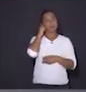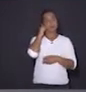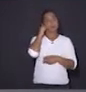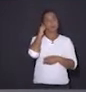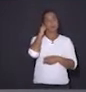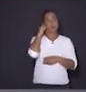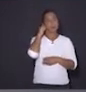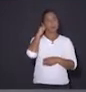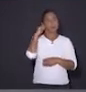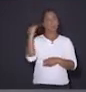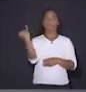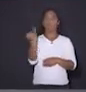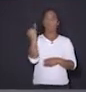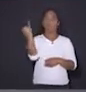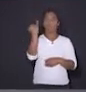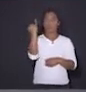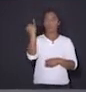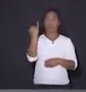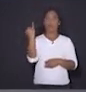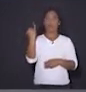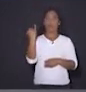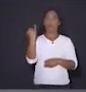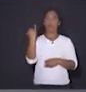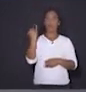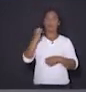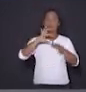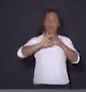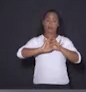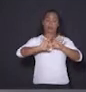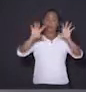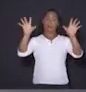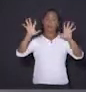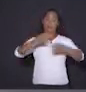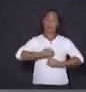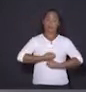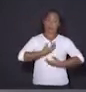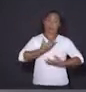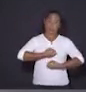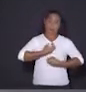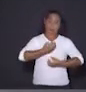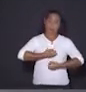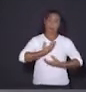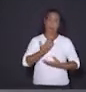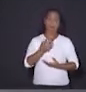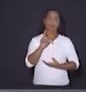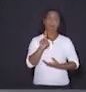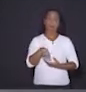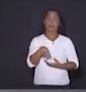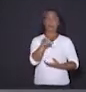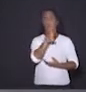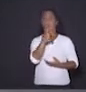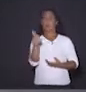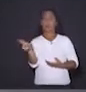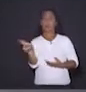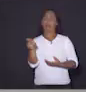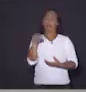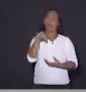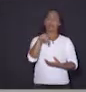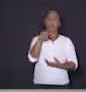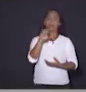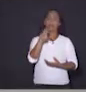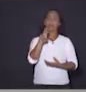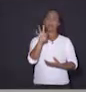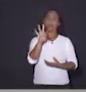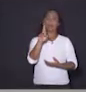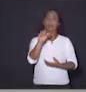muito importante diretamente relacionada à liberdade de expressão eo acesso à informação na internet é o que a gente chama de neutralidade da rede o